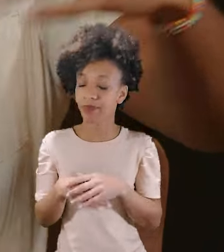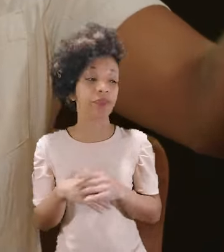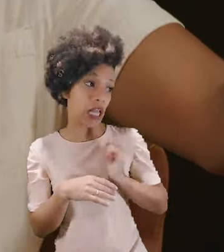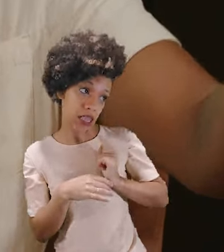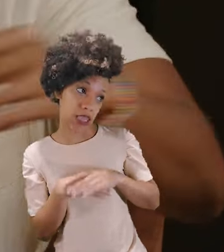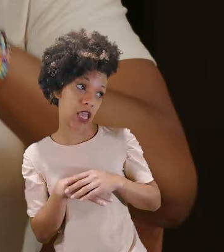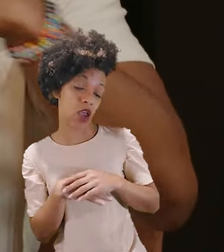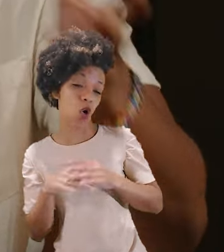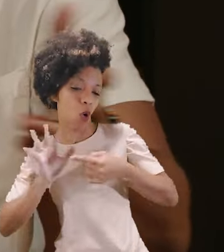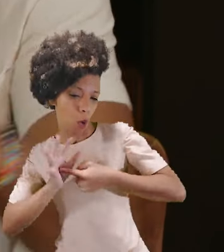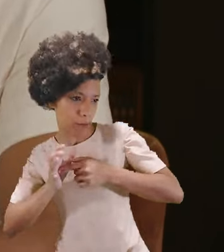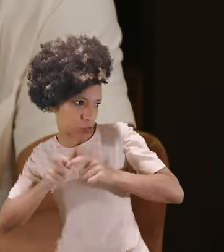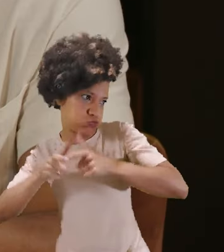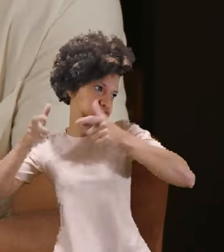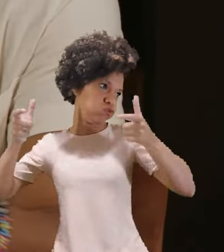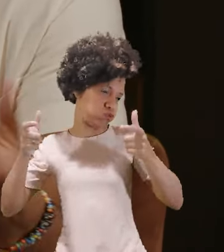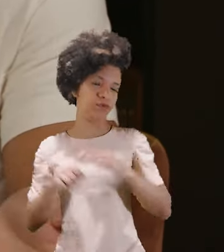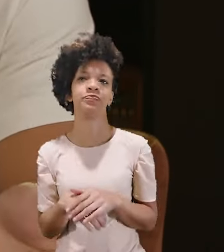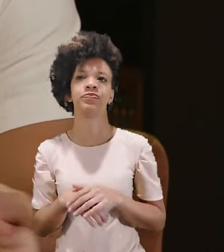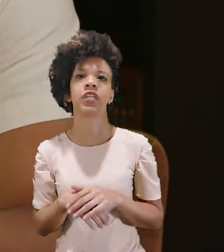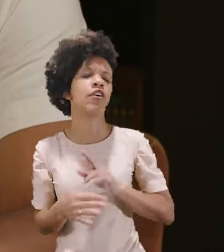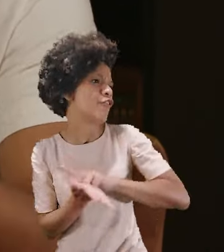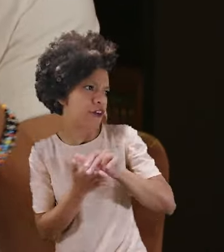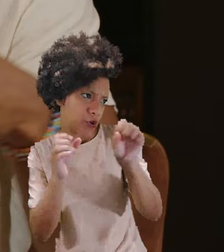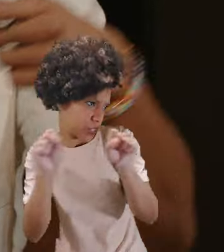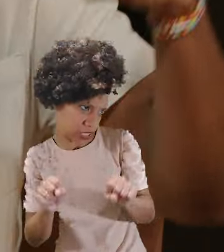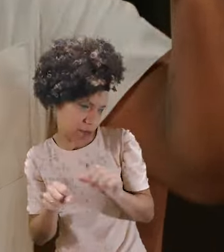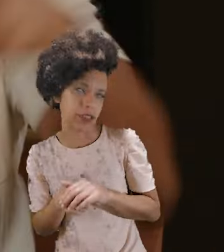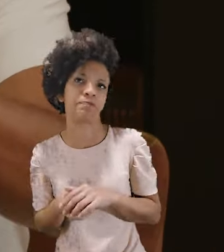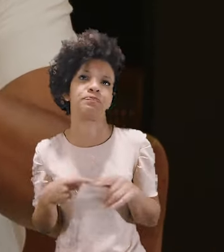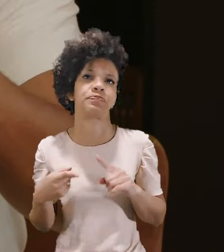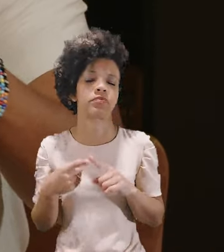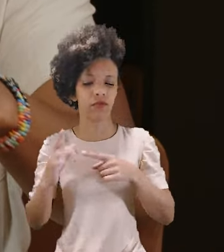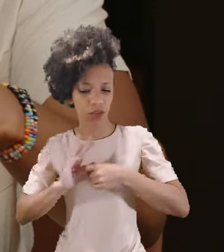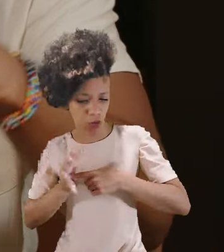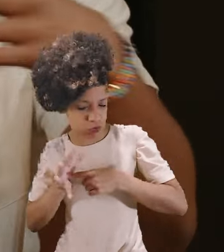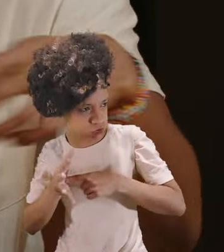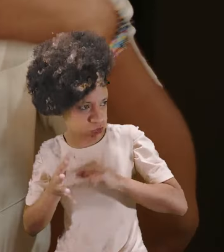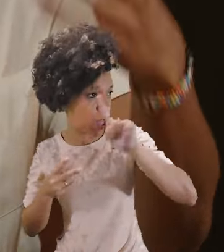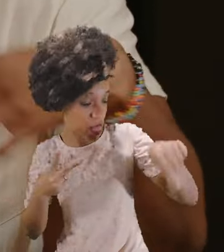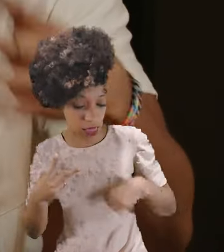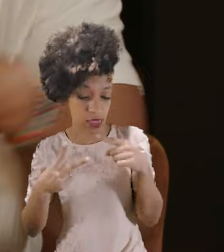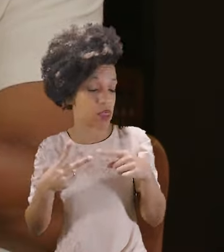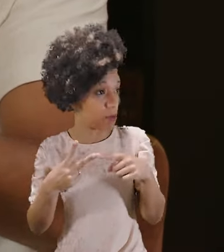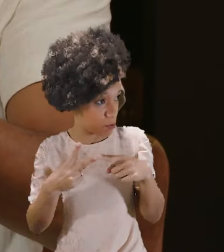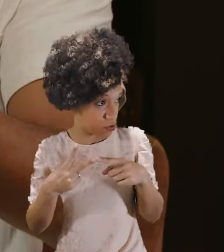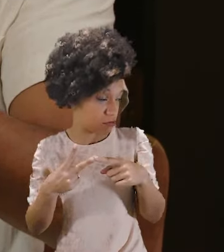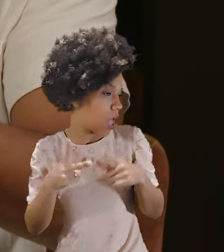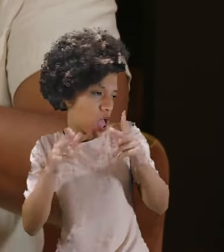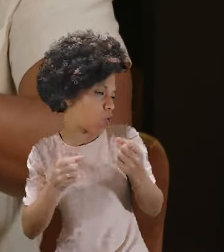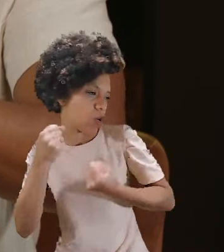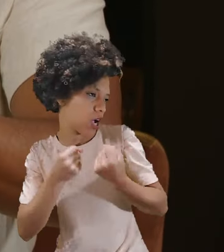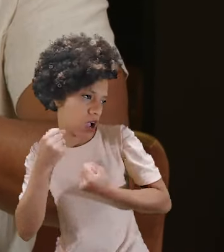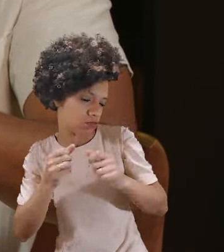Nave tem gigante né não tem motor gigante também aí Tem vários tipos sistema pode se queimar vai lá da parte da arte e depois no sistema com